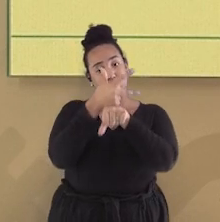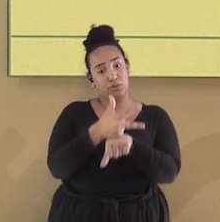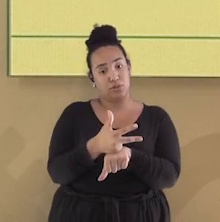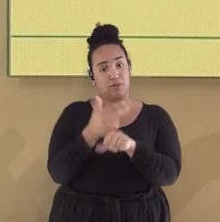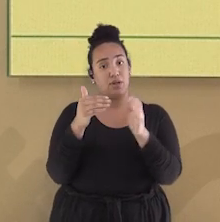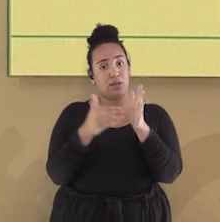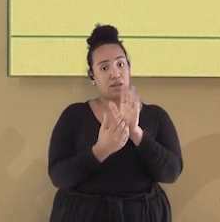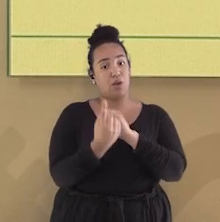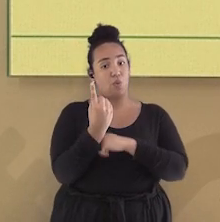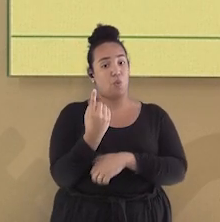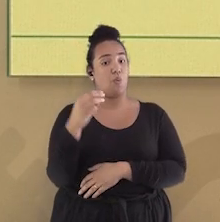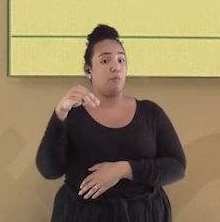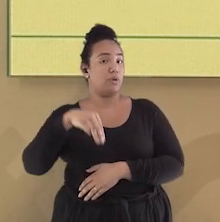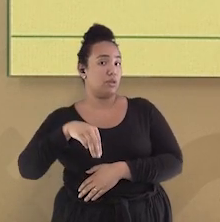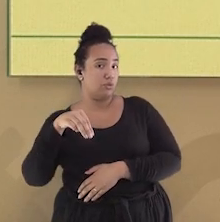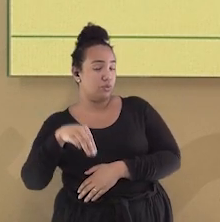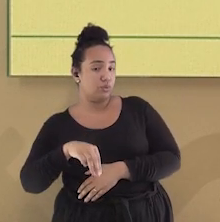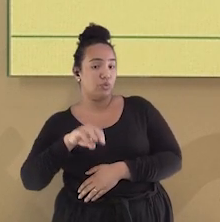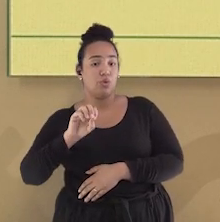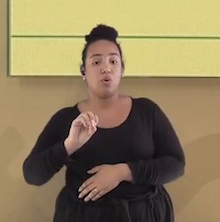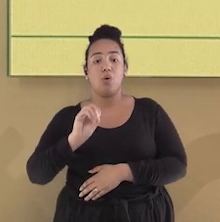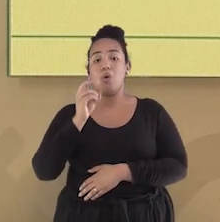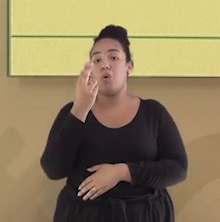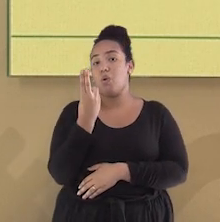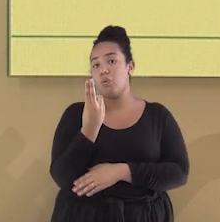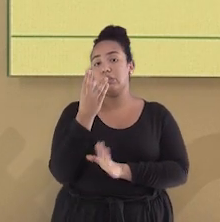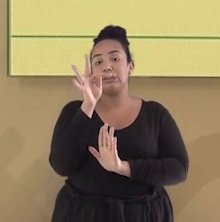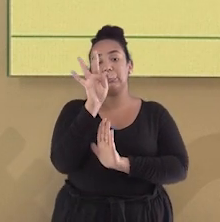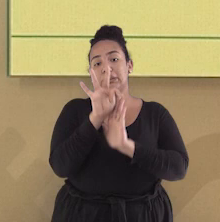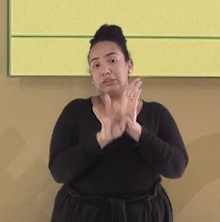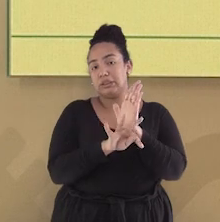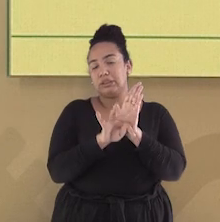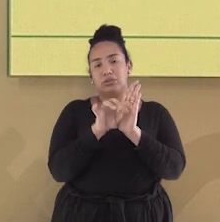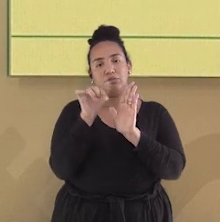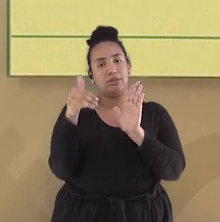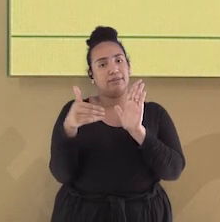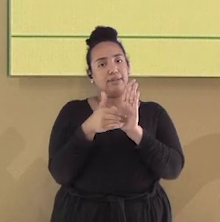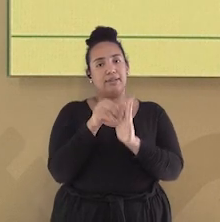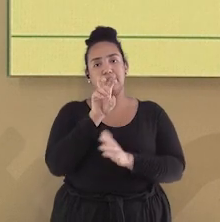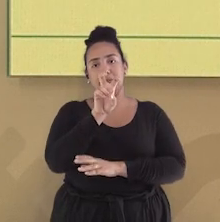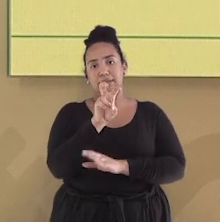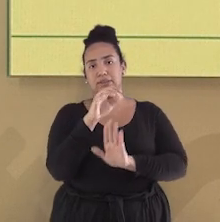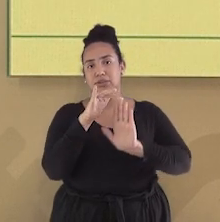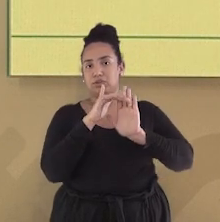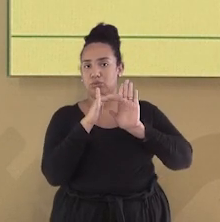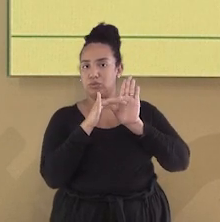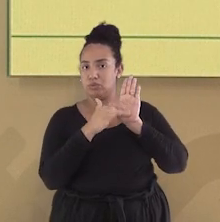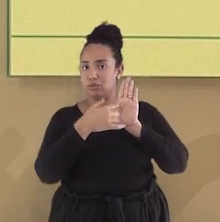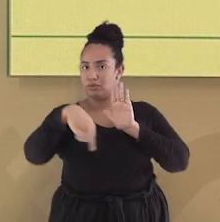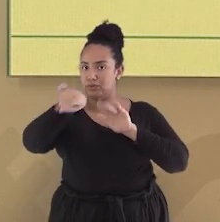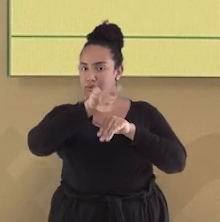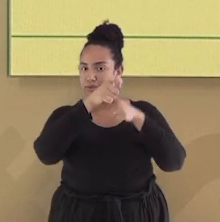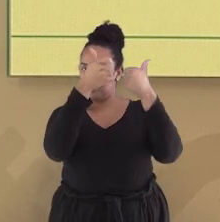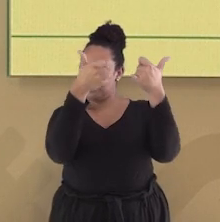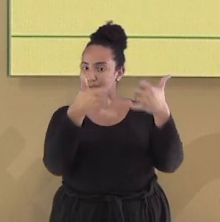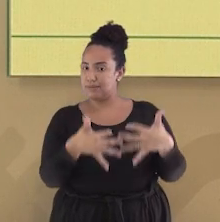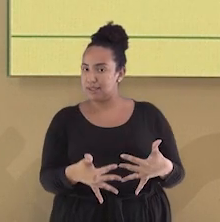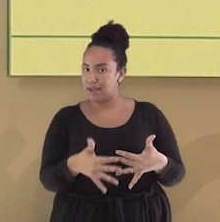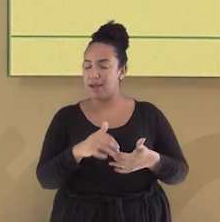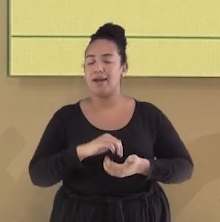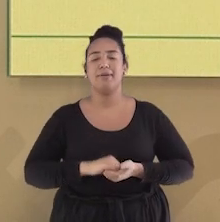1 minuto ou menos, ou mesmo fazer um pequeno texto de até 5 linhas para explicar o que você